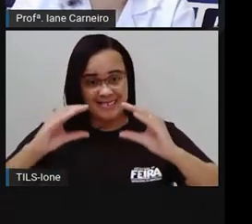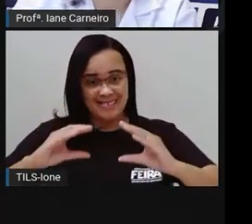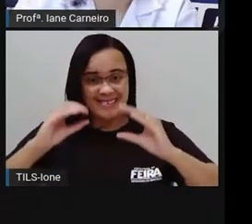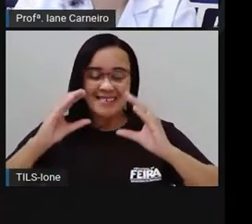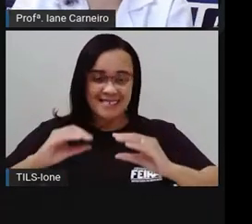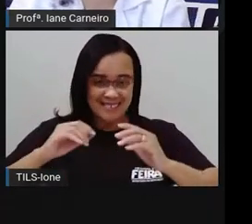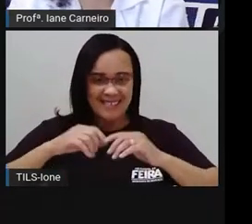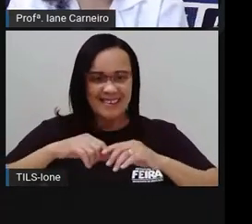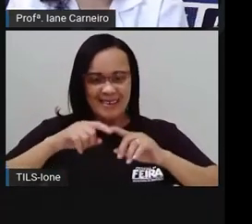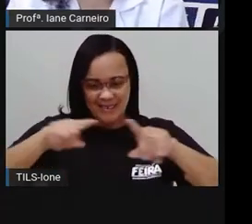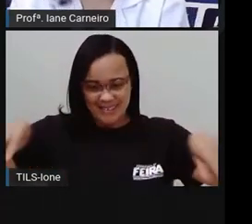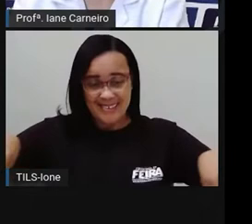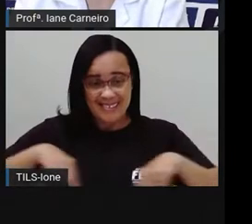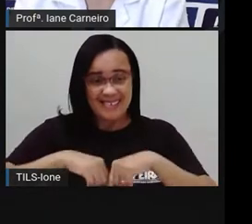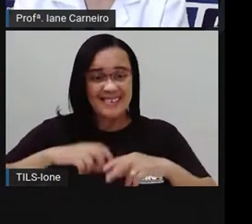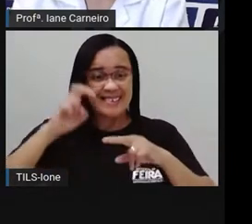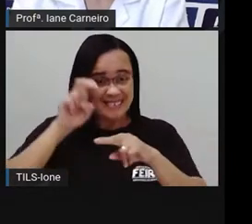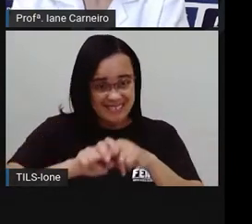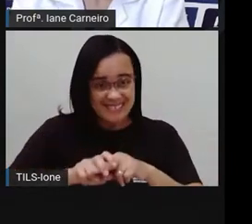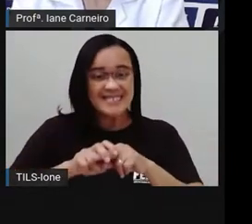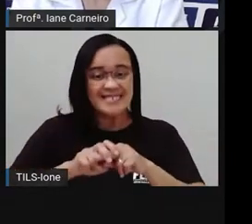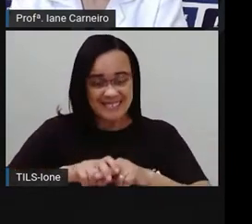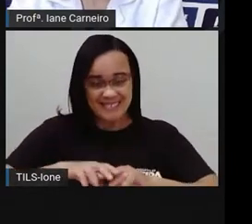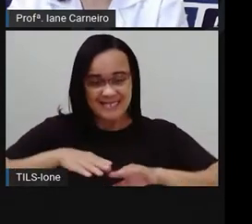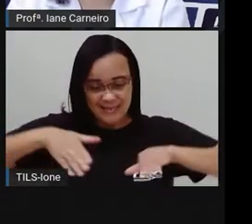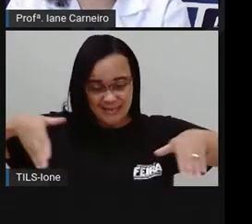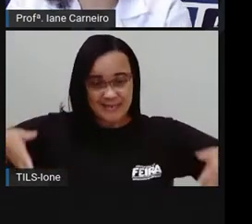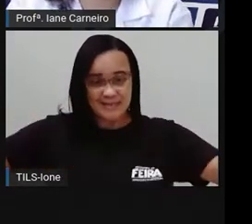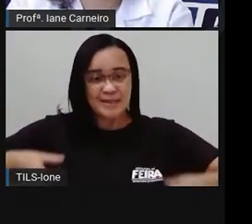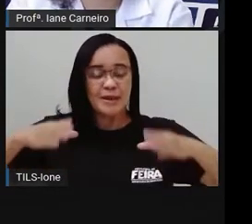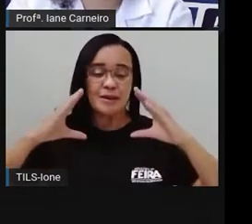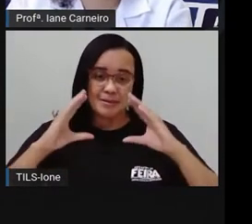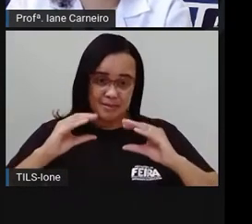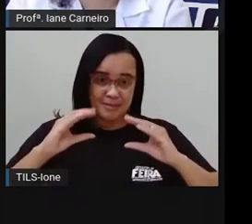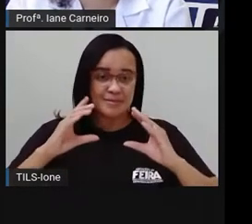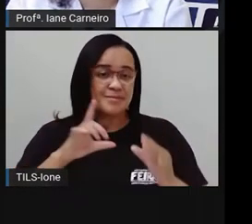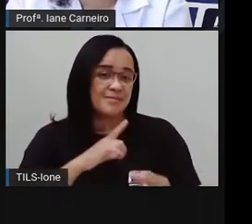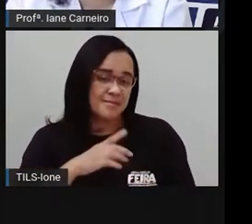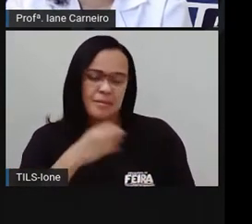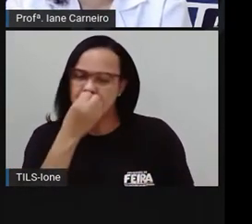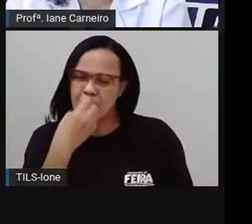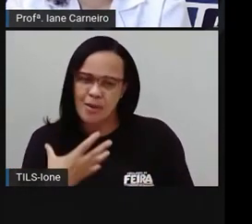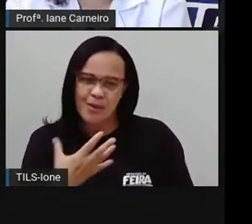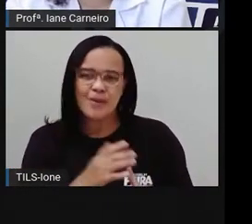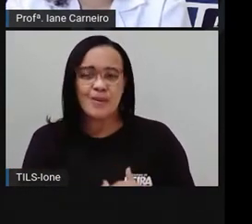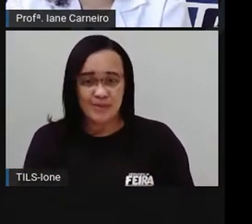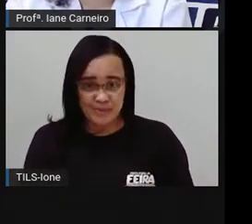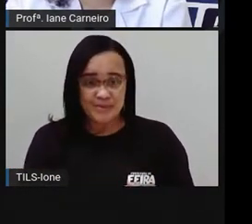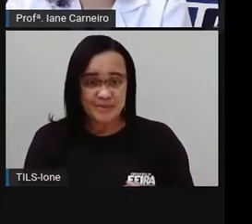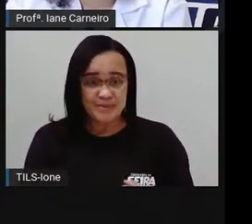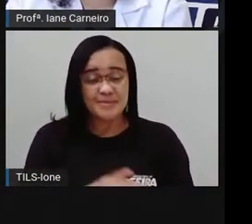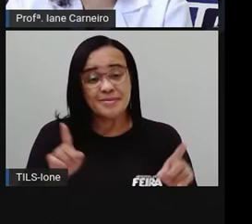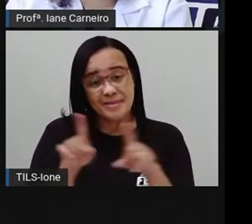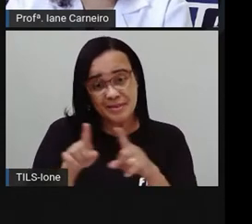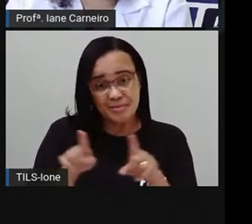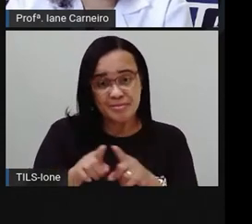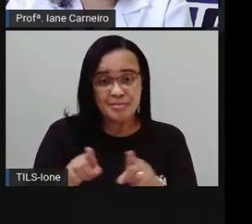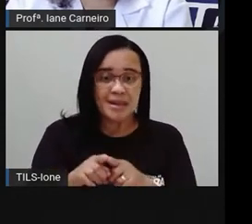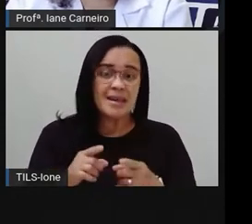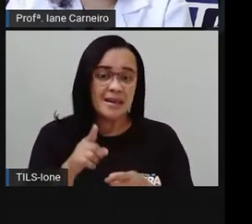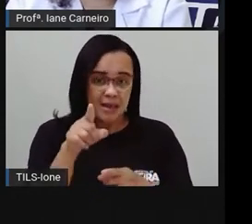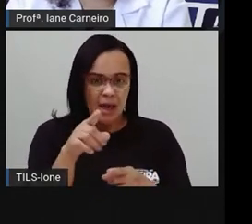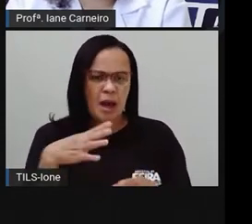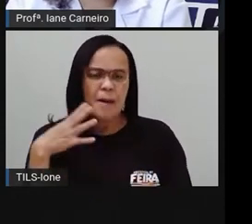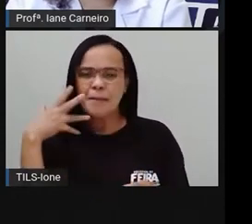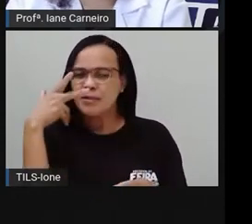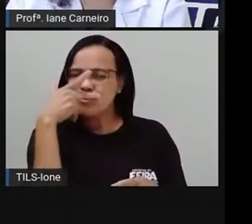as pessoas colocam almofadas para sentar confortável, né? Tem também esses enfeites, ó, de estantes,